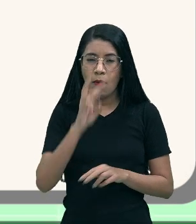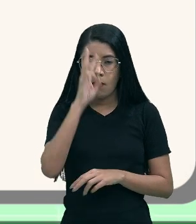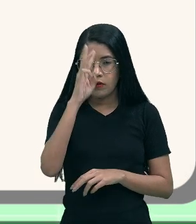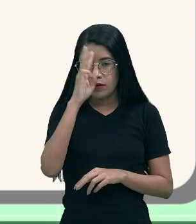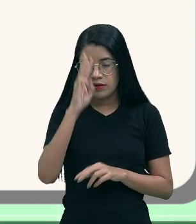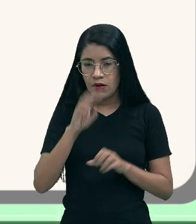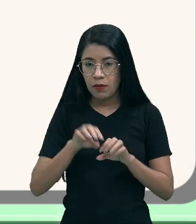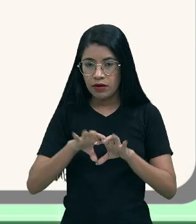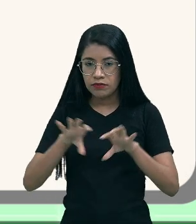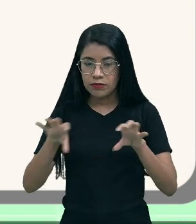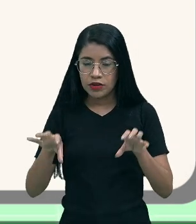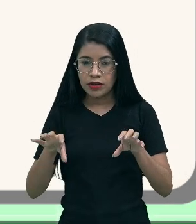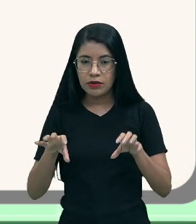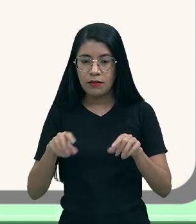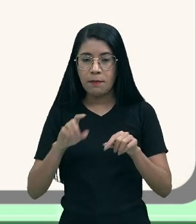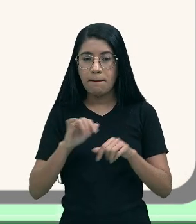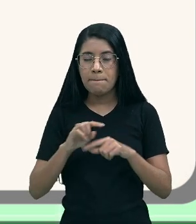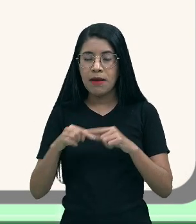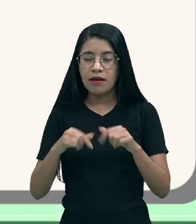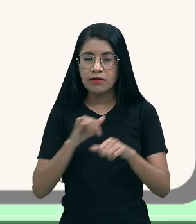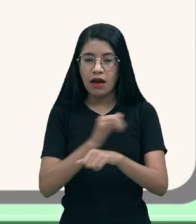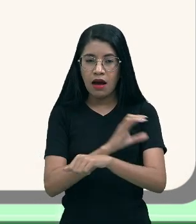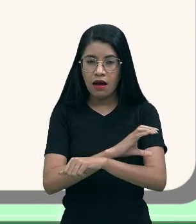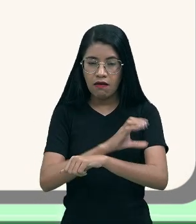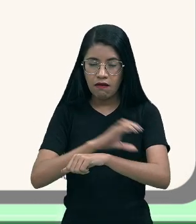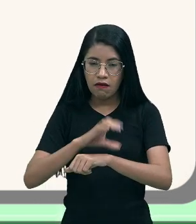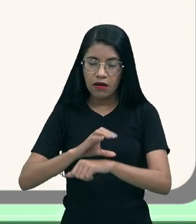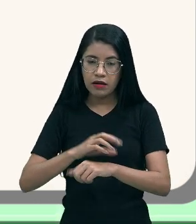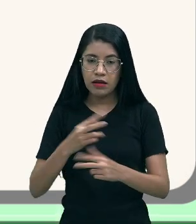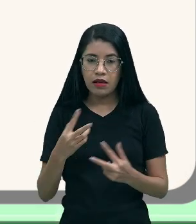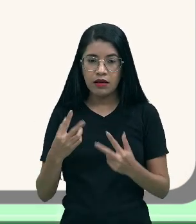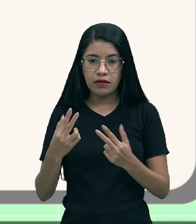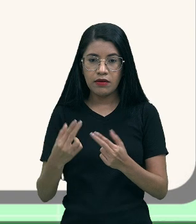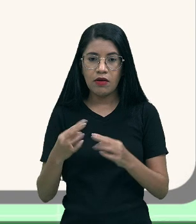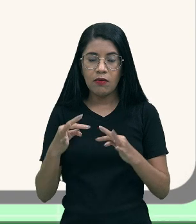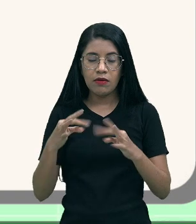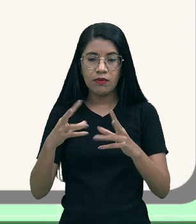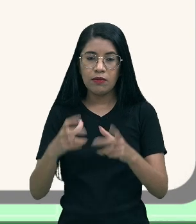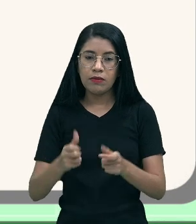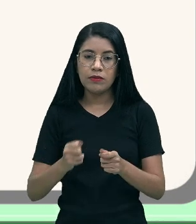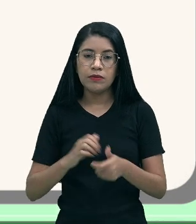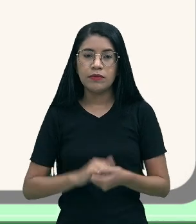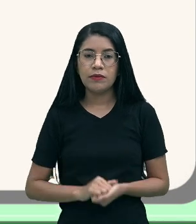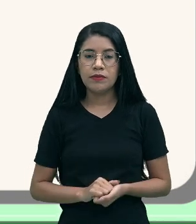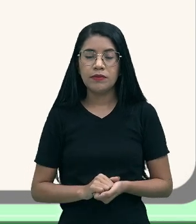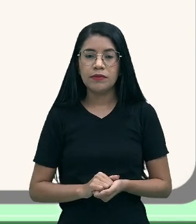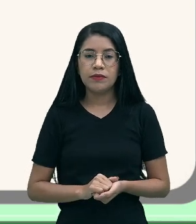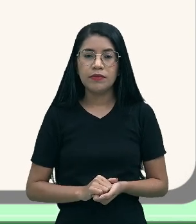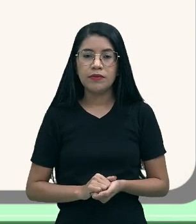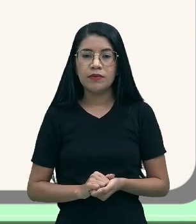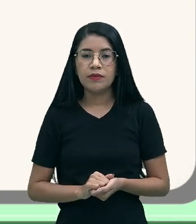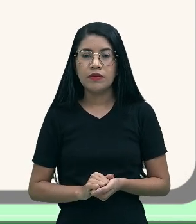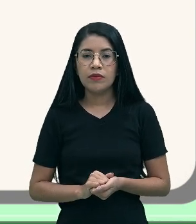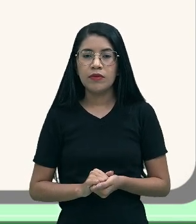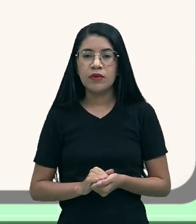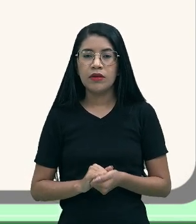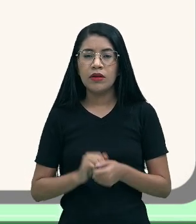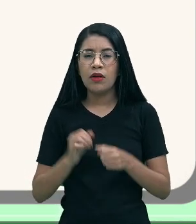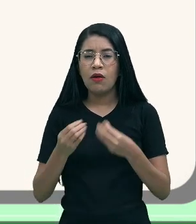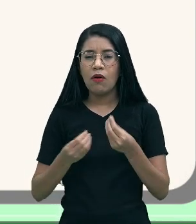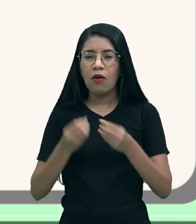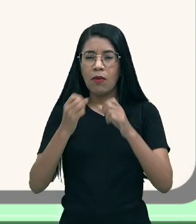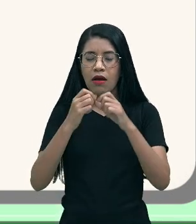a nossa corrente elétrica é constante para todos os resistores. A seguir, a gente vai mostrar a fórmula de como se